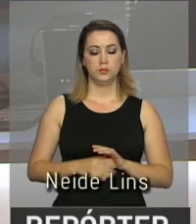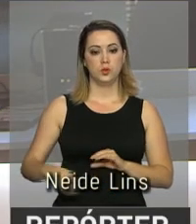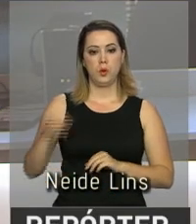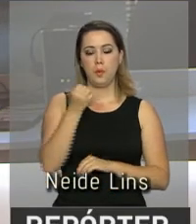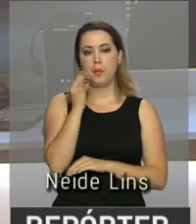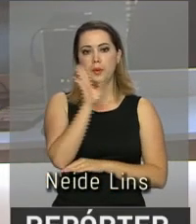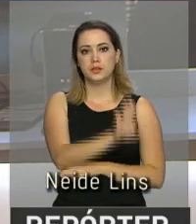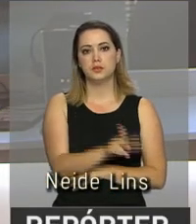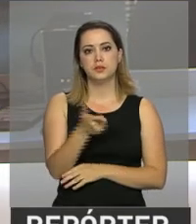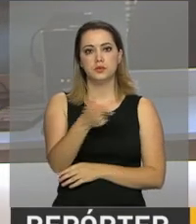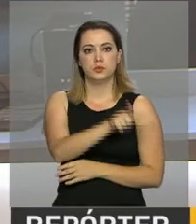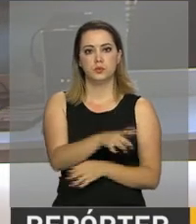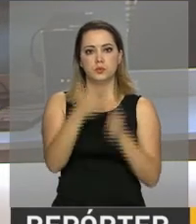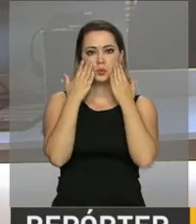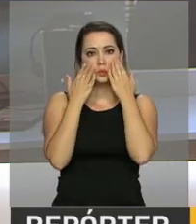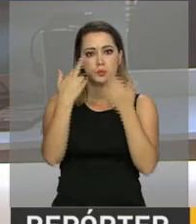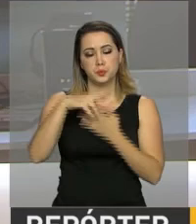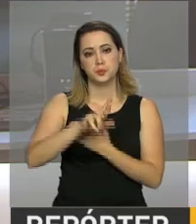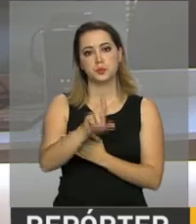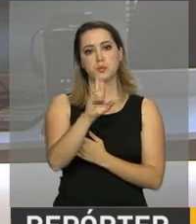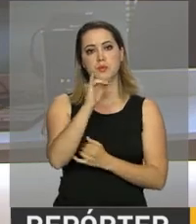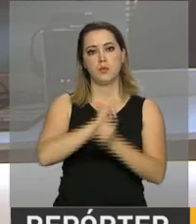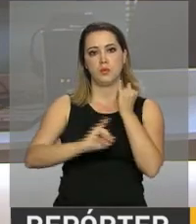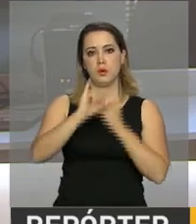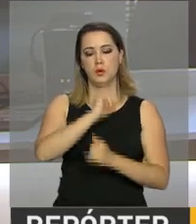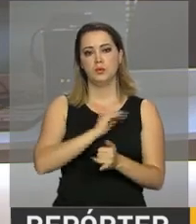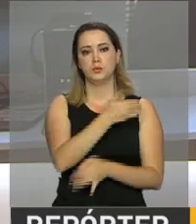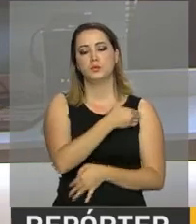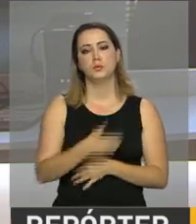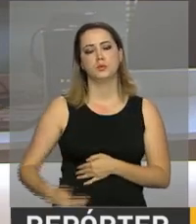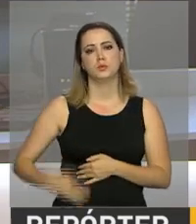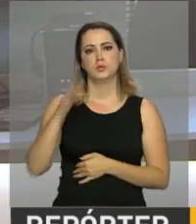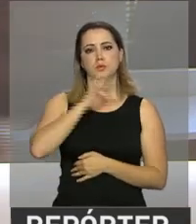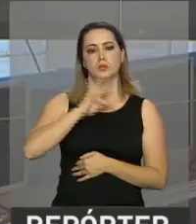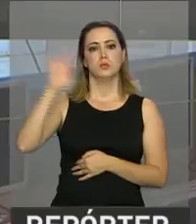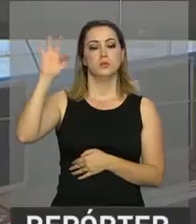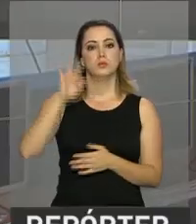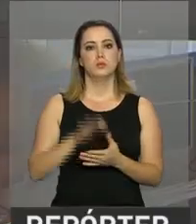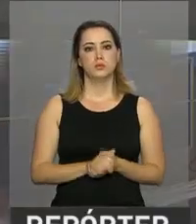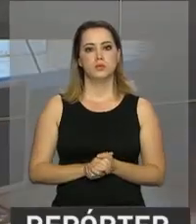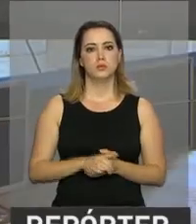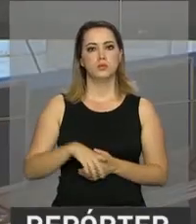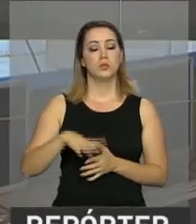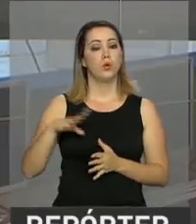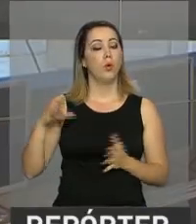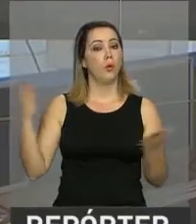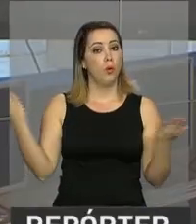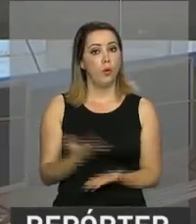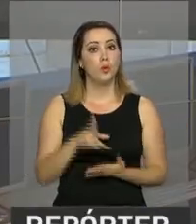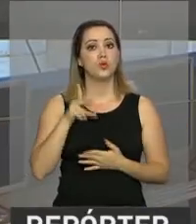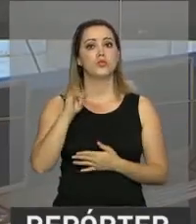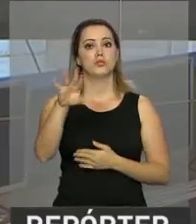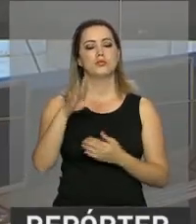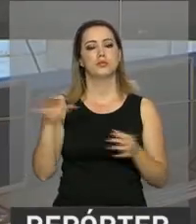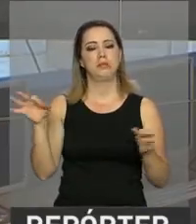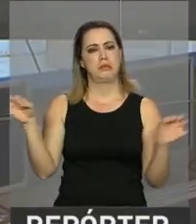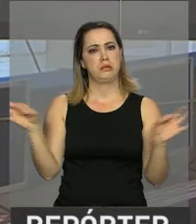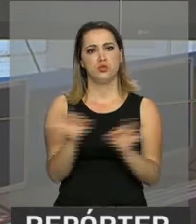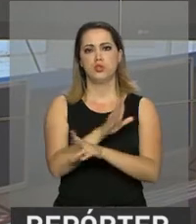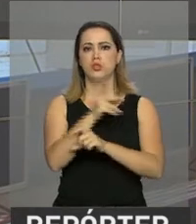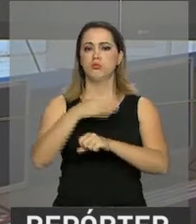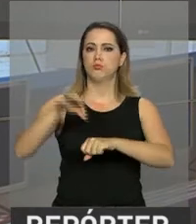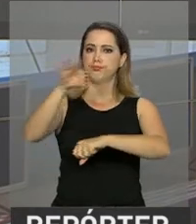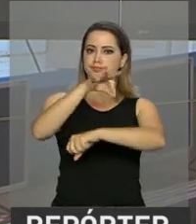Olá, boa tarde. Estamos de volta com o repórter NBR e as notícias do governo federal. Hoje é dia de combate ao mosquito Aedes aegypti.